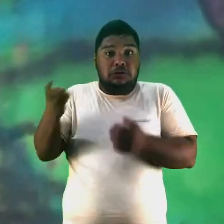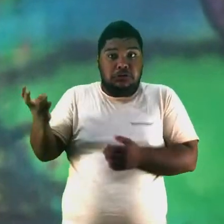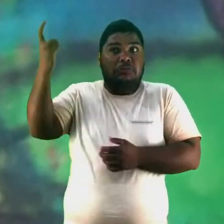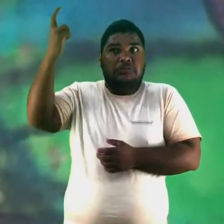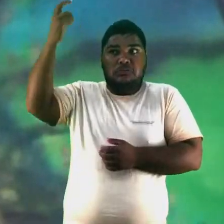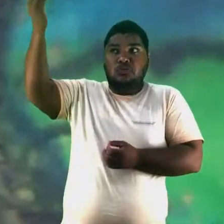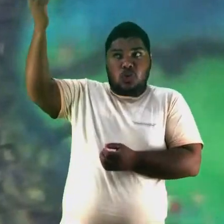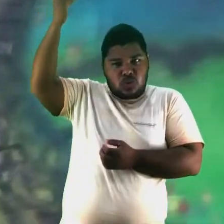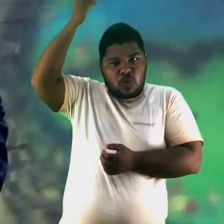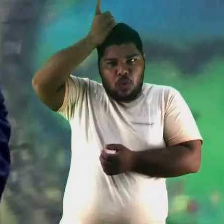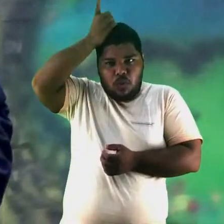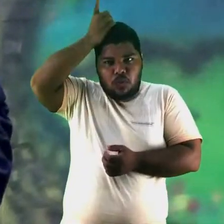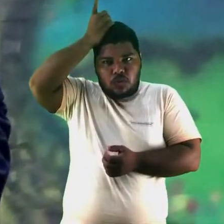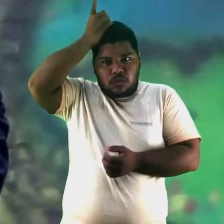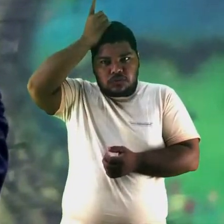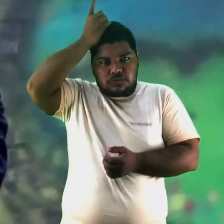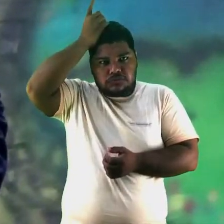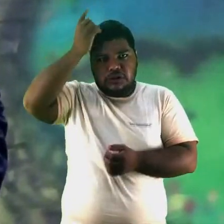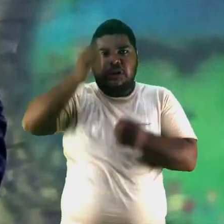extraordinária.